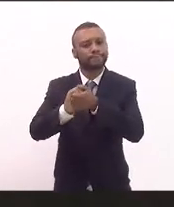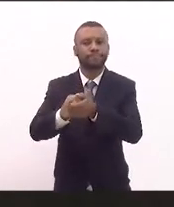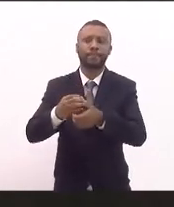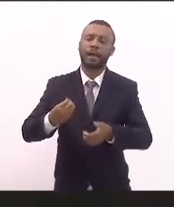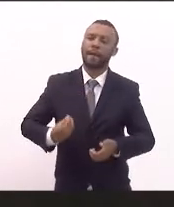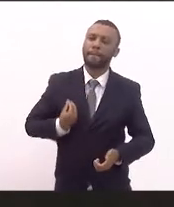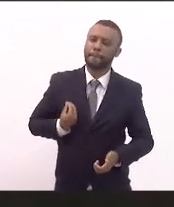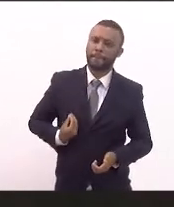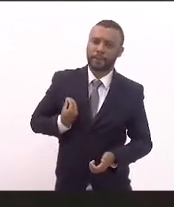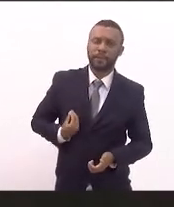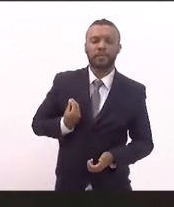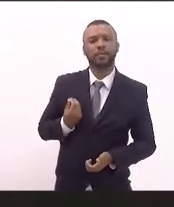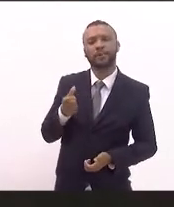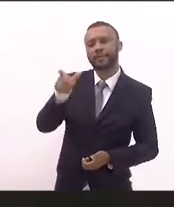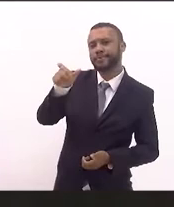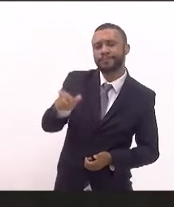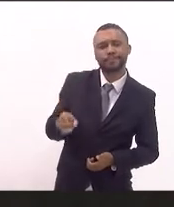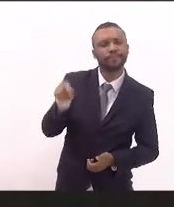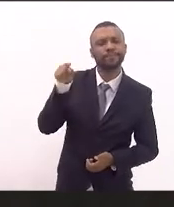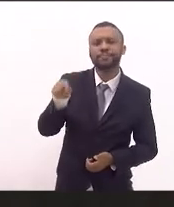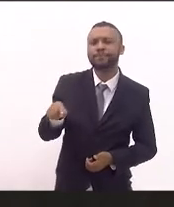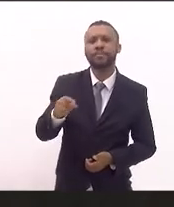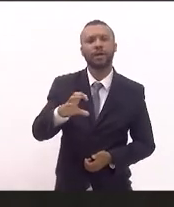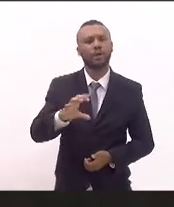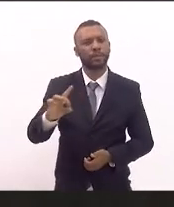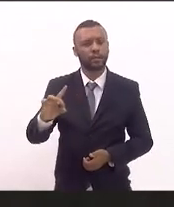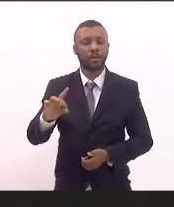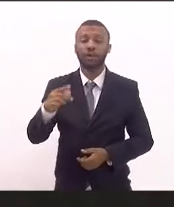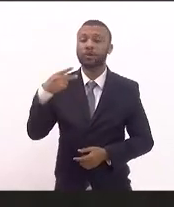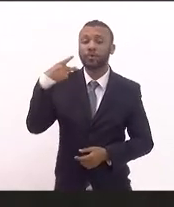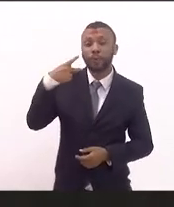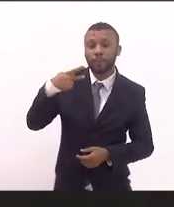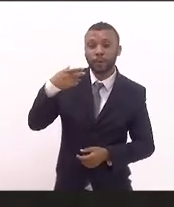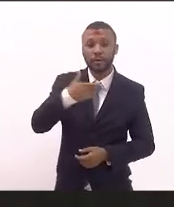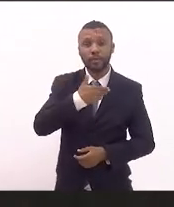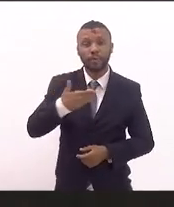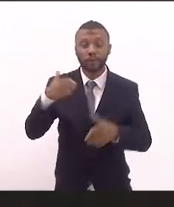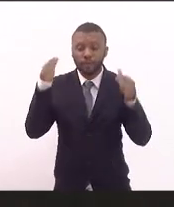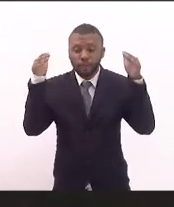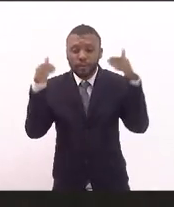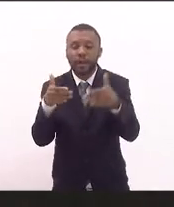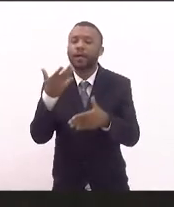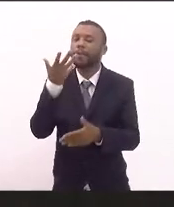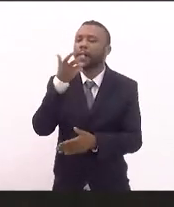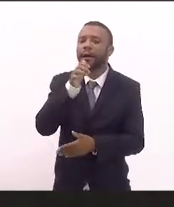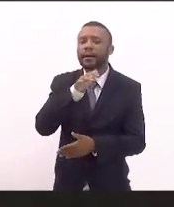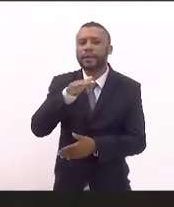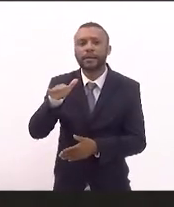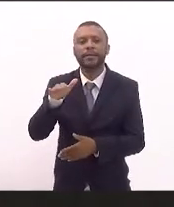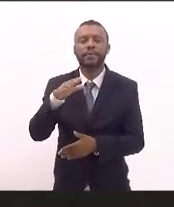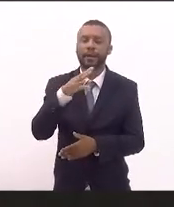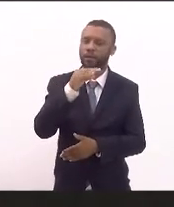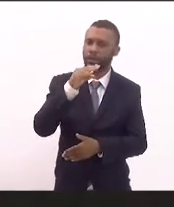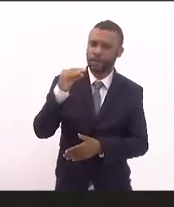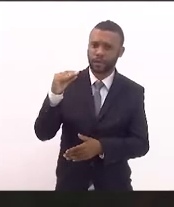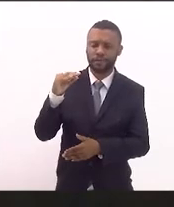presença da Coordenadora de Políticas Públicas para Criança e Adolescente, doutora Érica